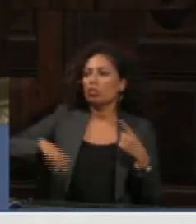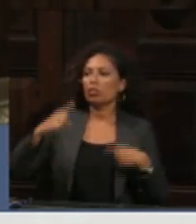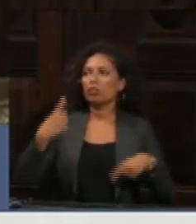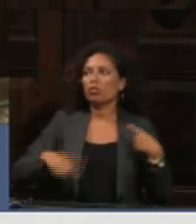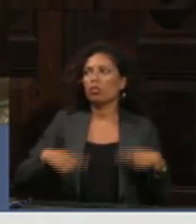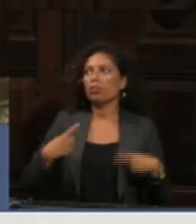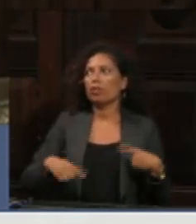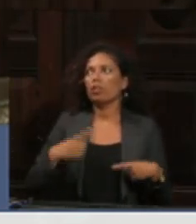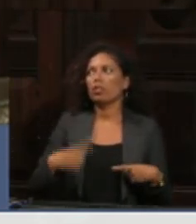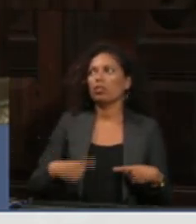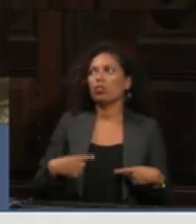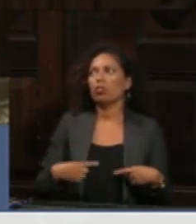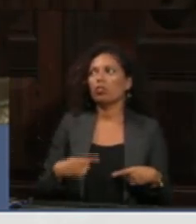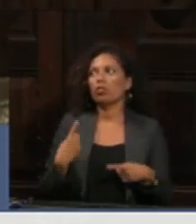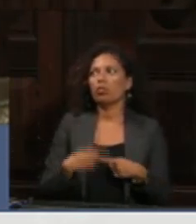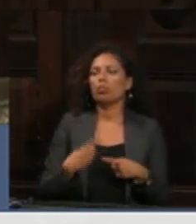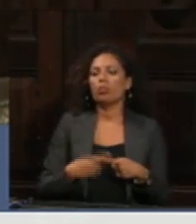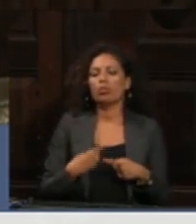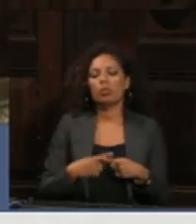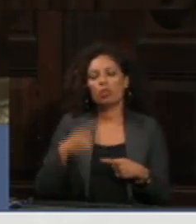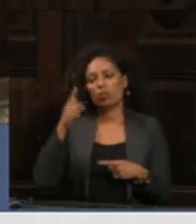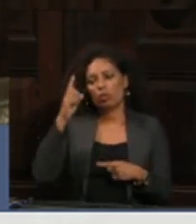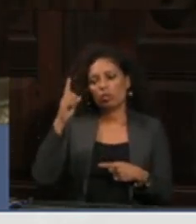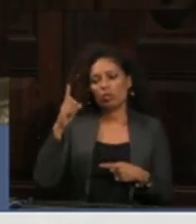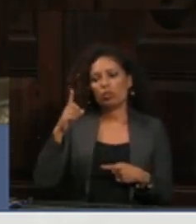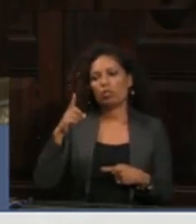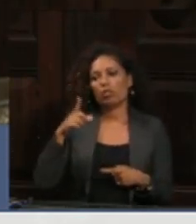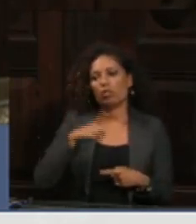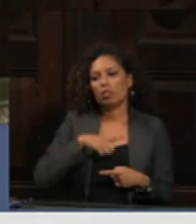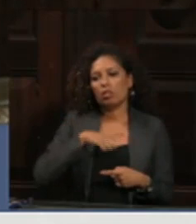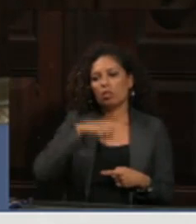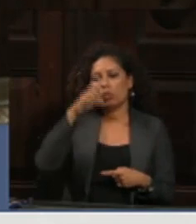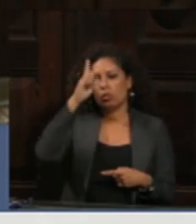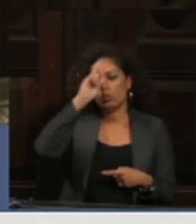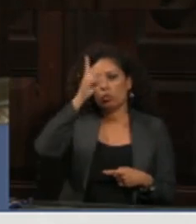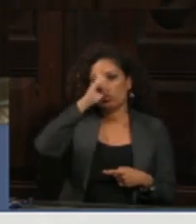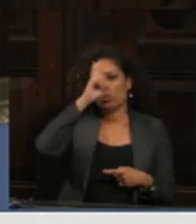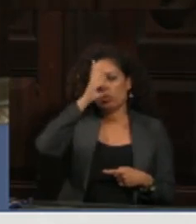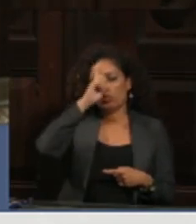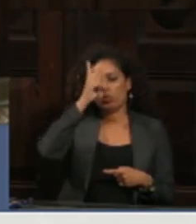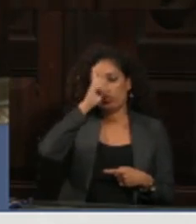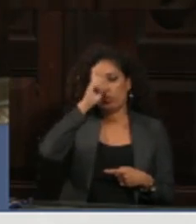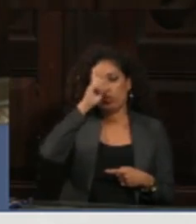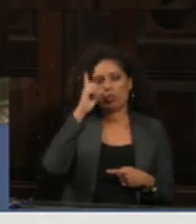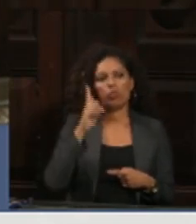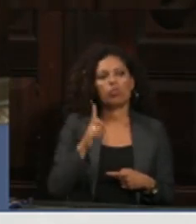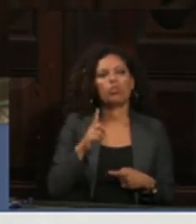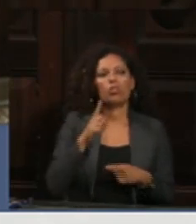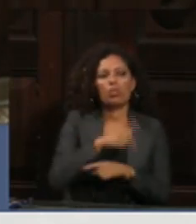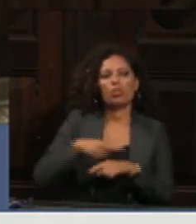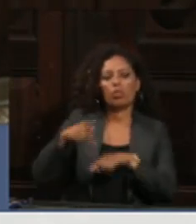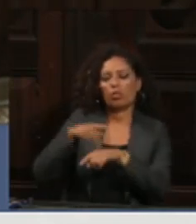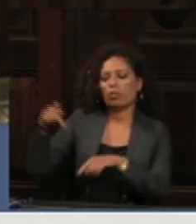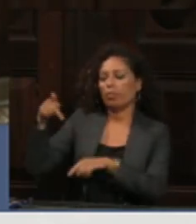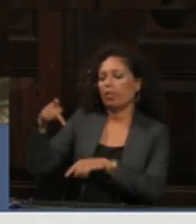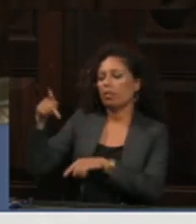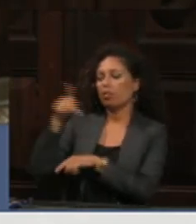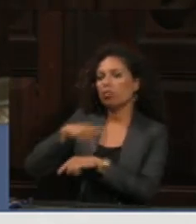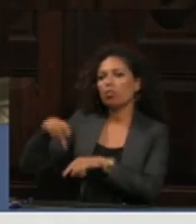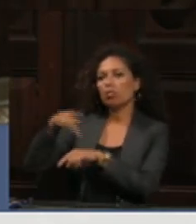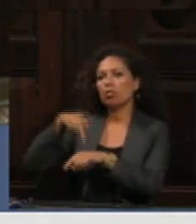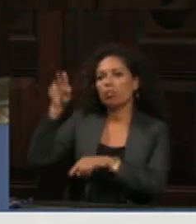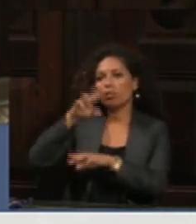com, infelizmente, tragédias como essa, que vem acontecendo com uma certa frequência em diversos países e